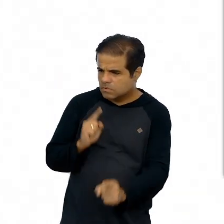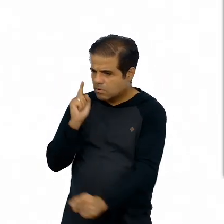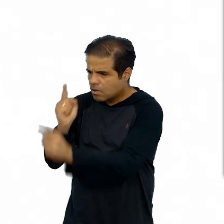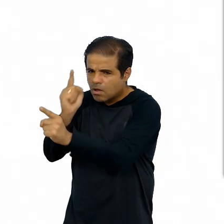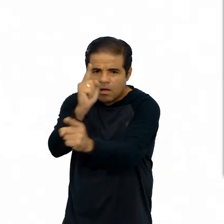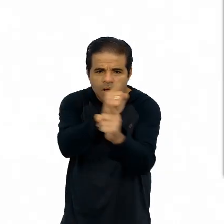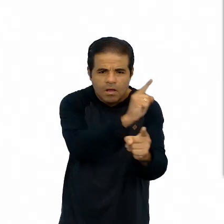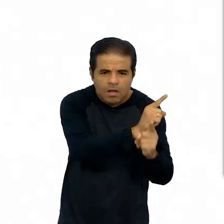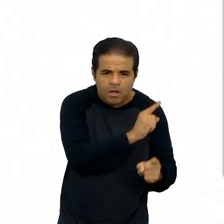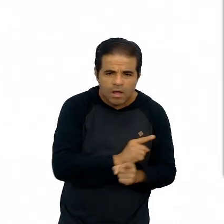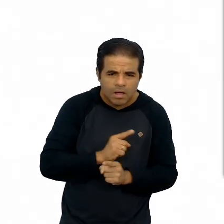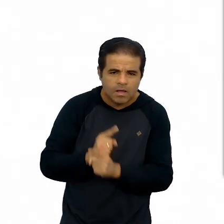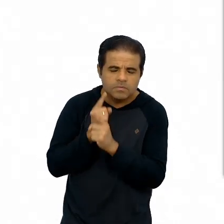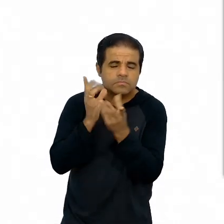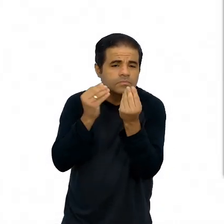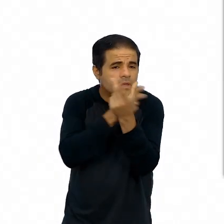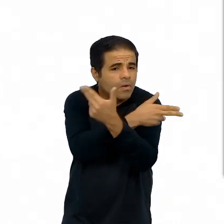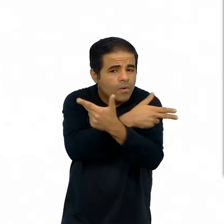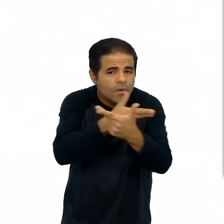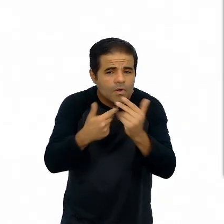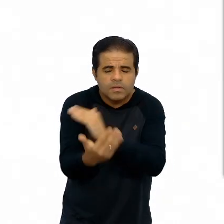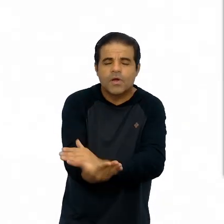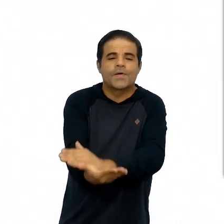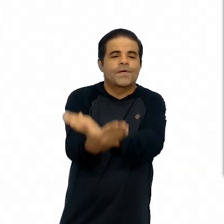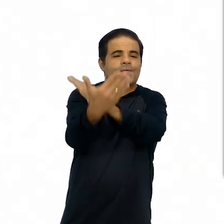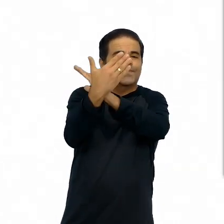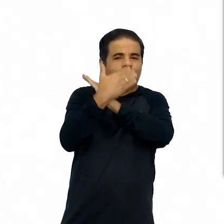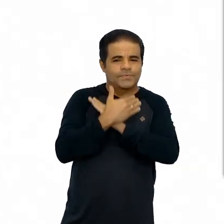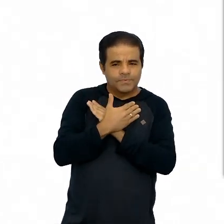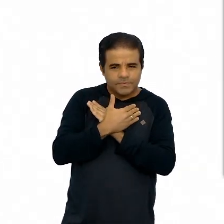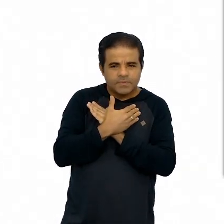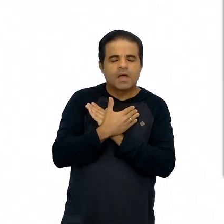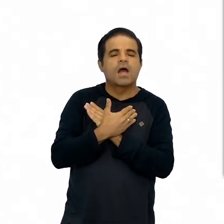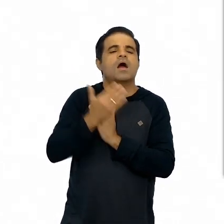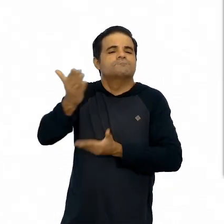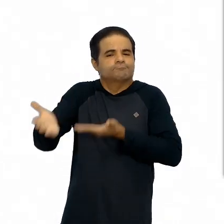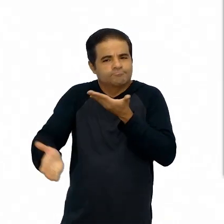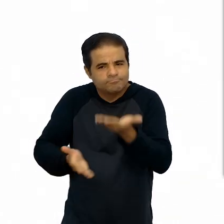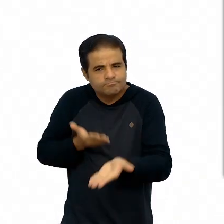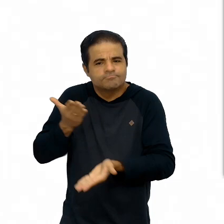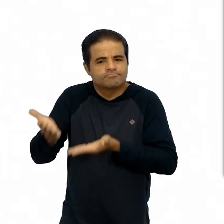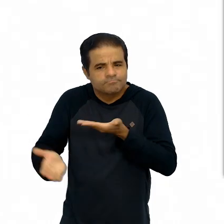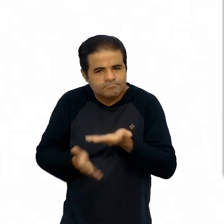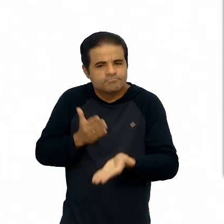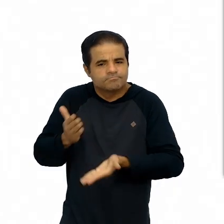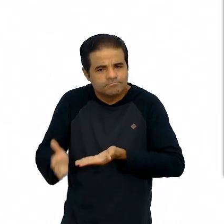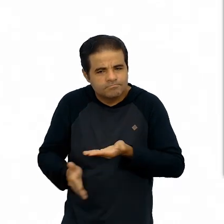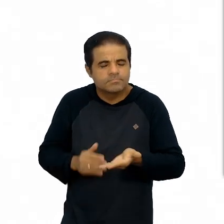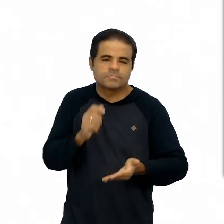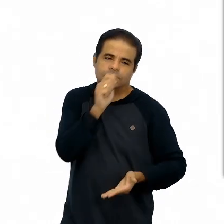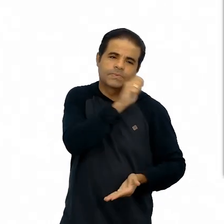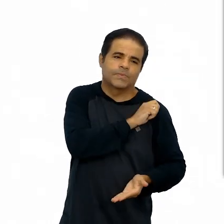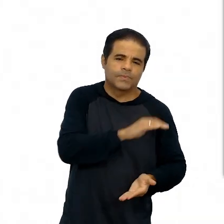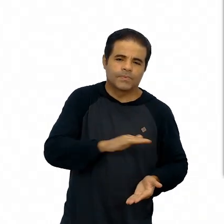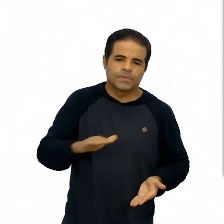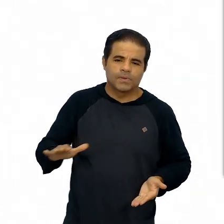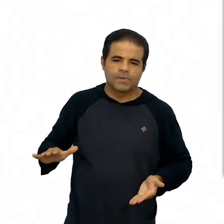muitas coisas aí para nos auxiliar nesse tratamento com os nossos alunos.